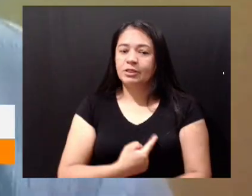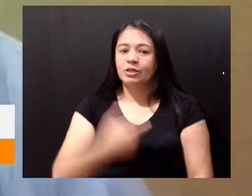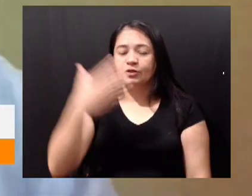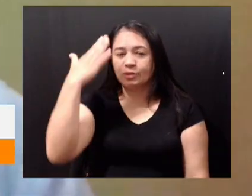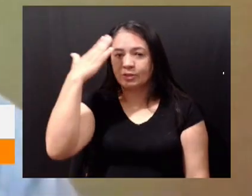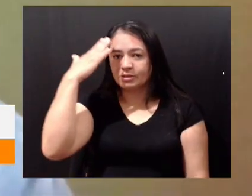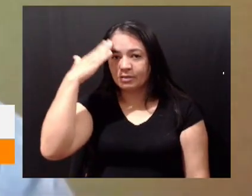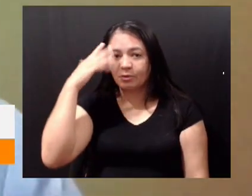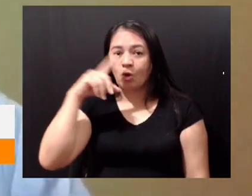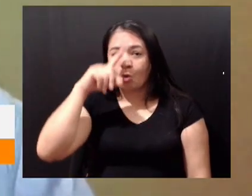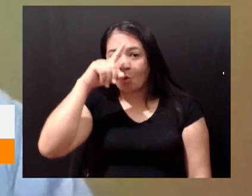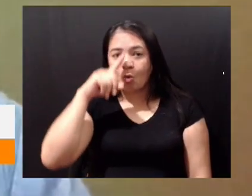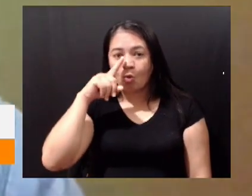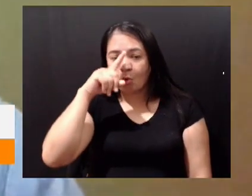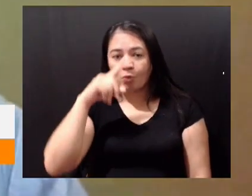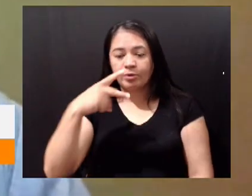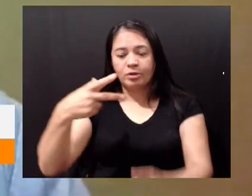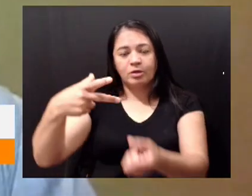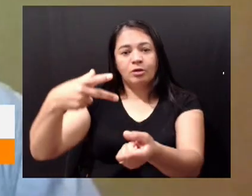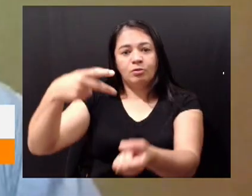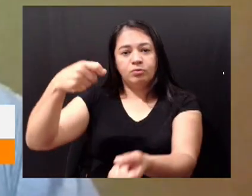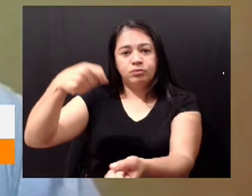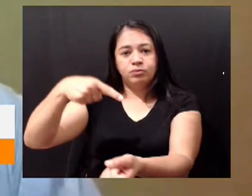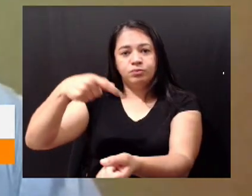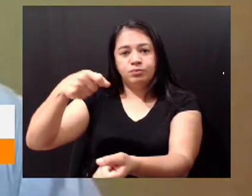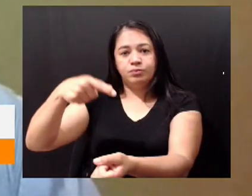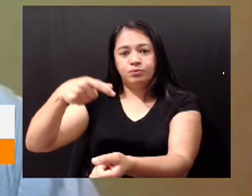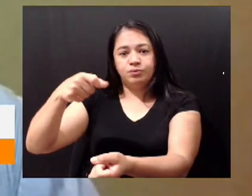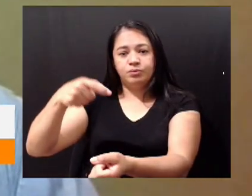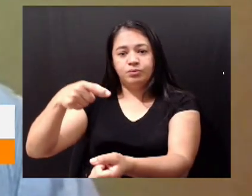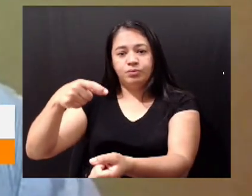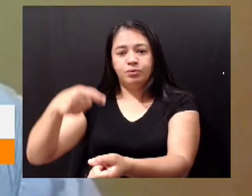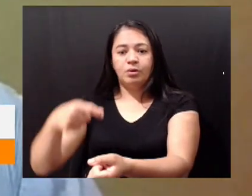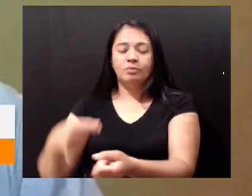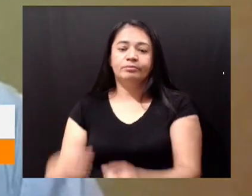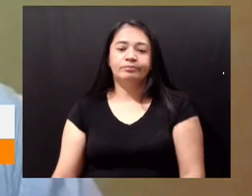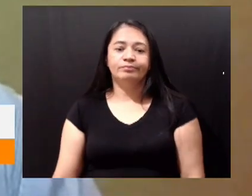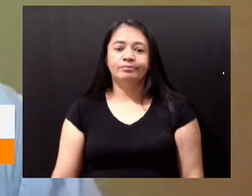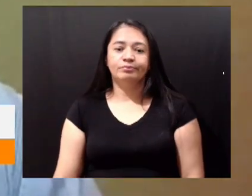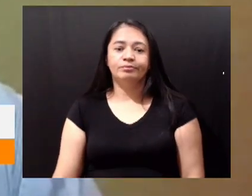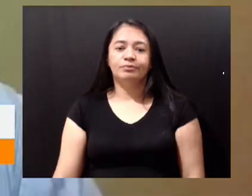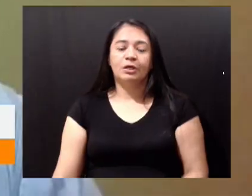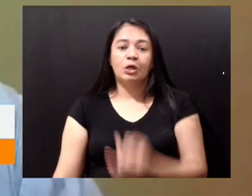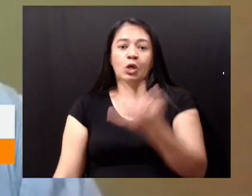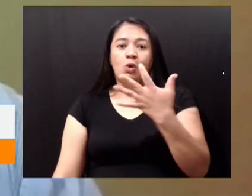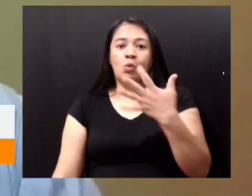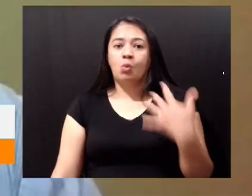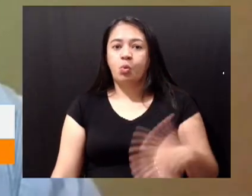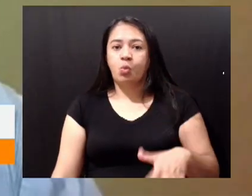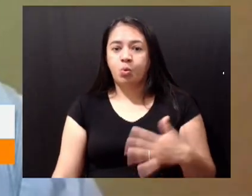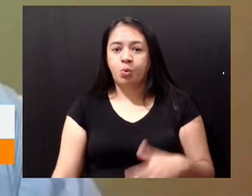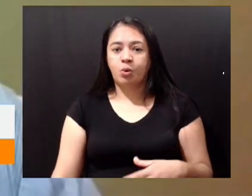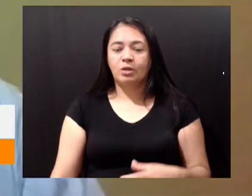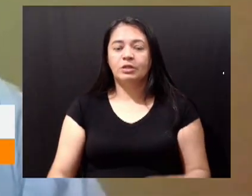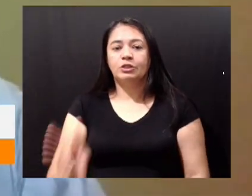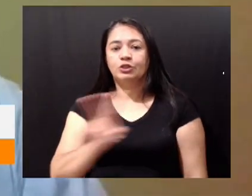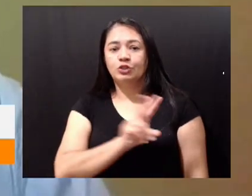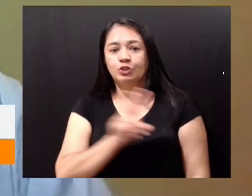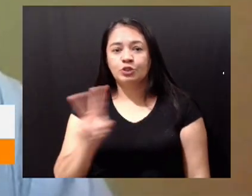de injetar diretamente na veia grandes volumes, né, de vitaminas e